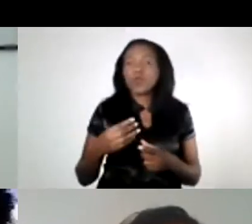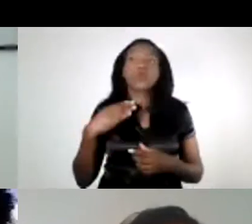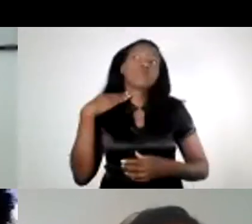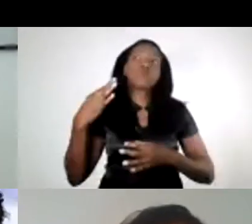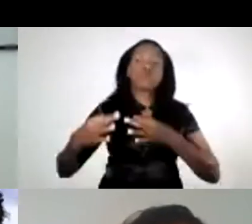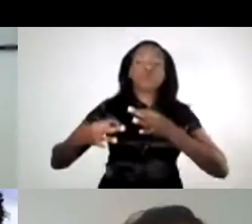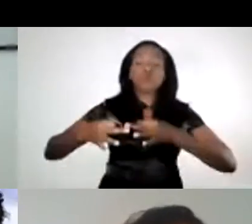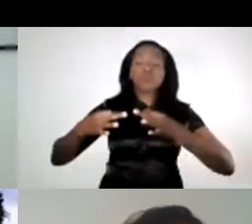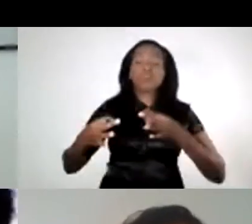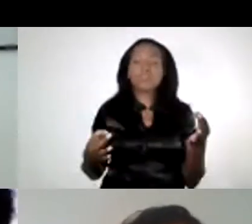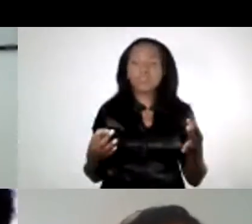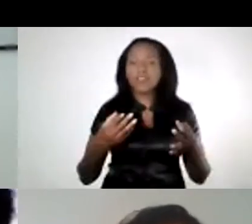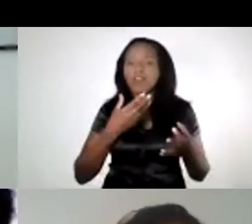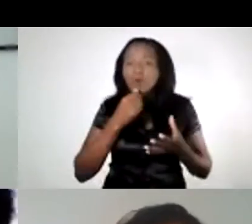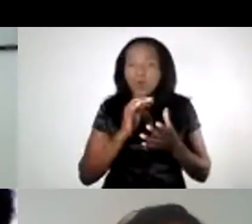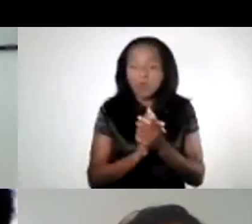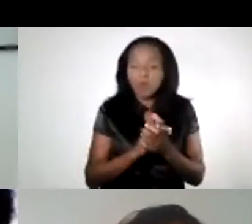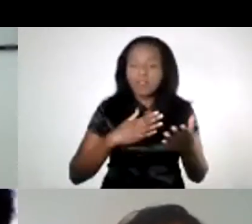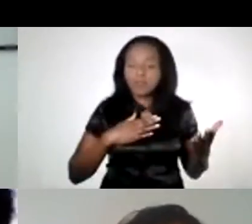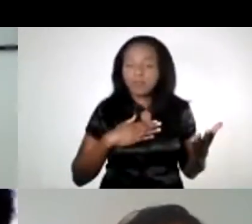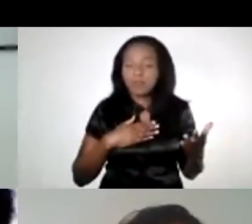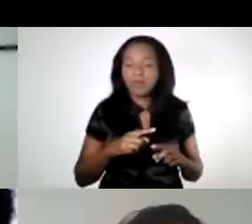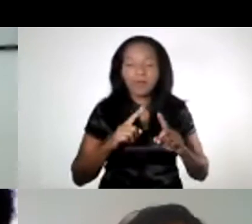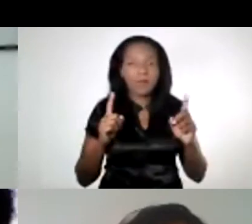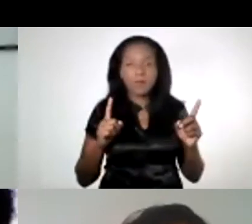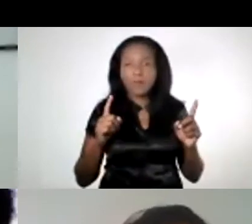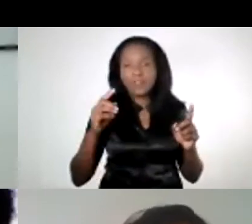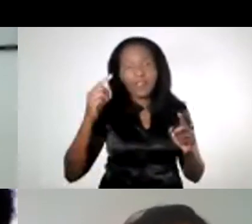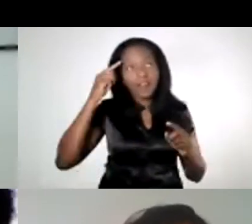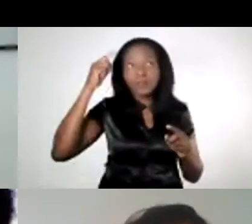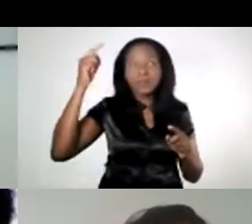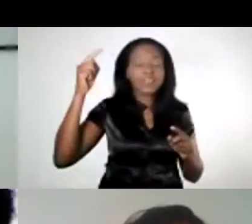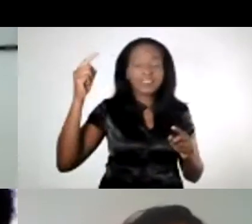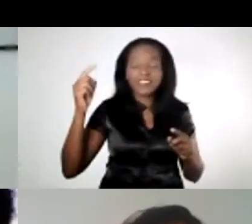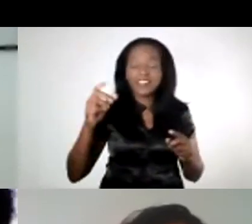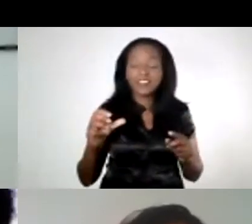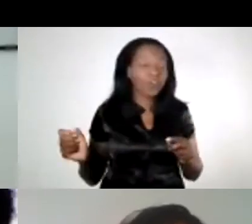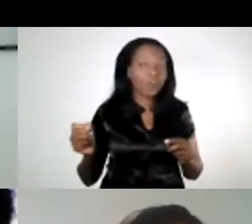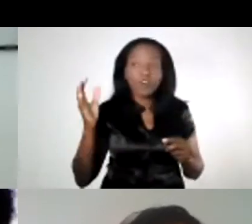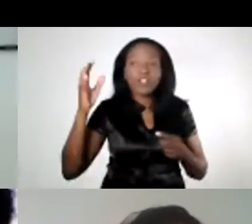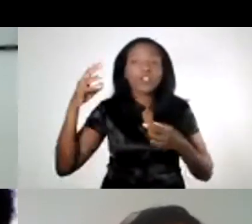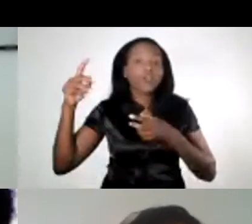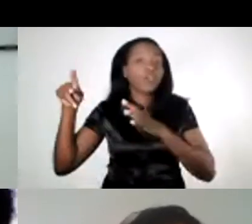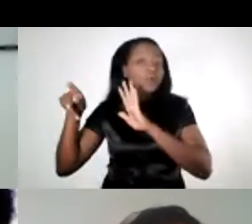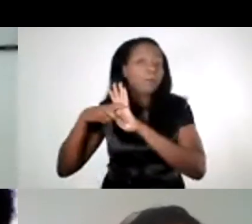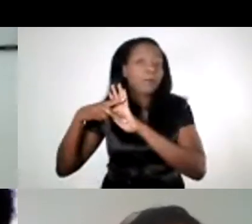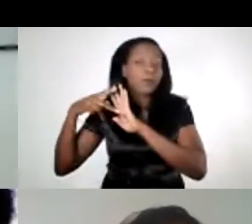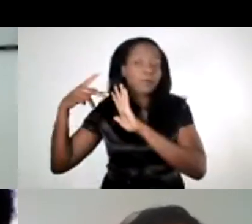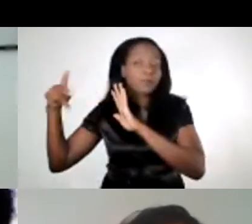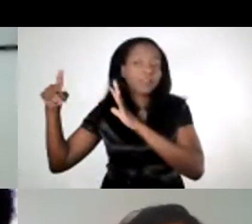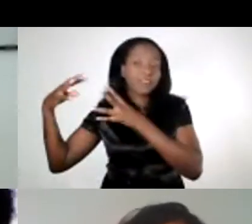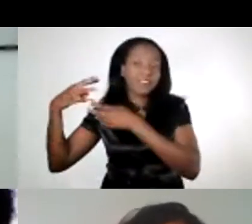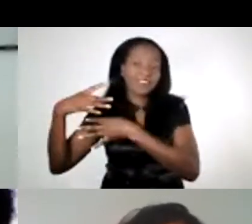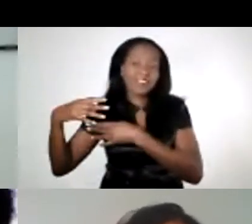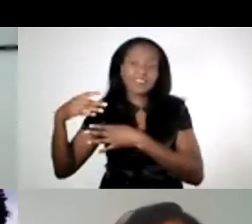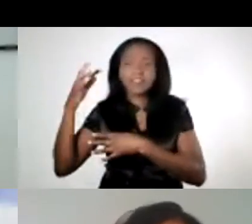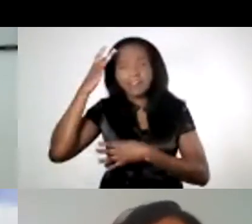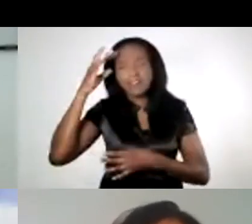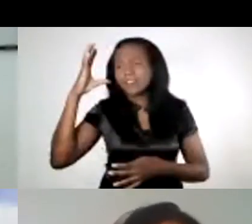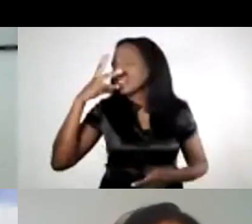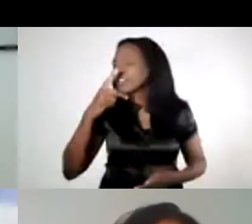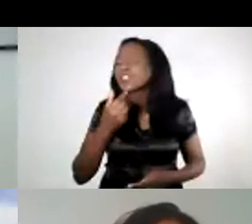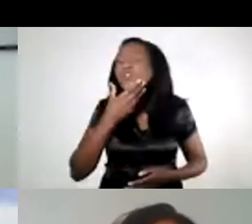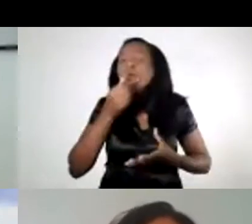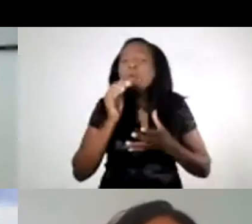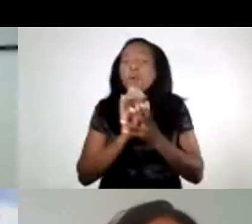né? Mas ainda dentro dessa lógica, né? Assim, do valor da cidade, né? E eu acho lindo, meu marido